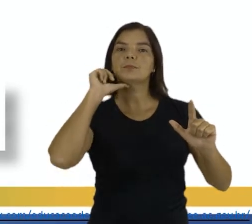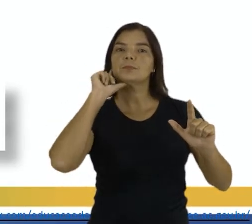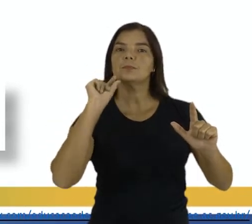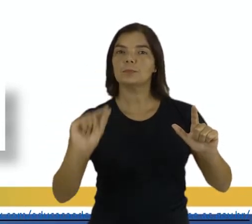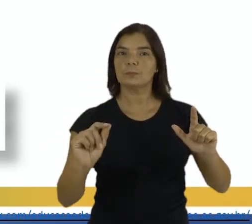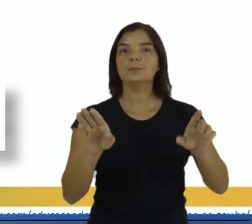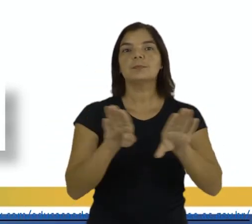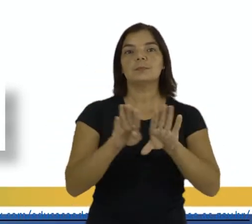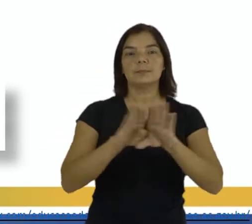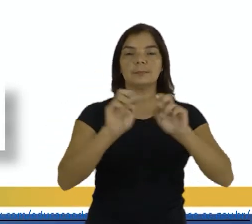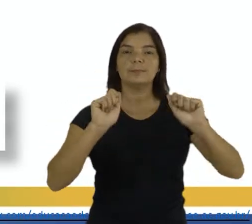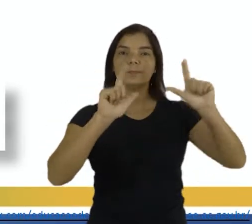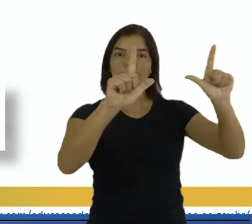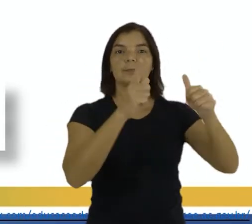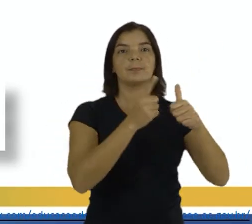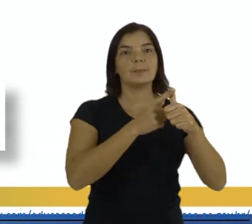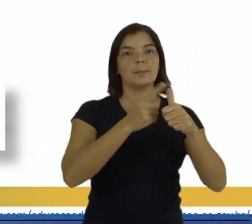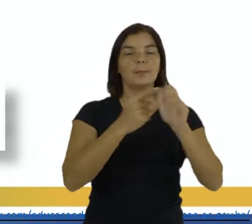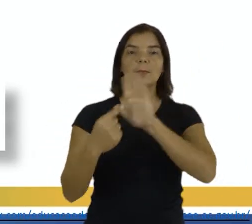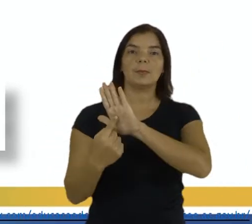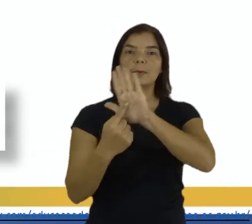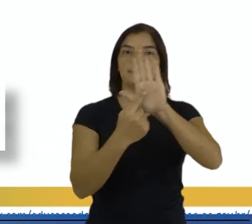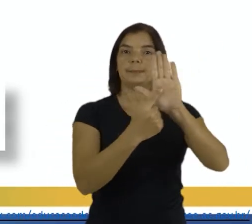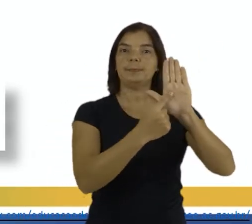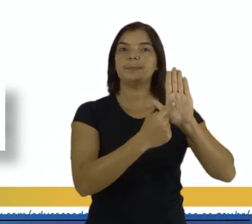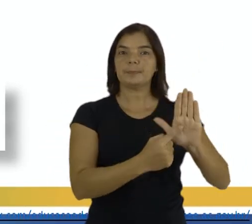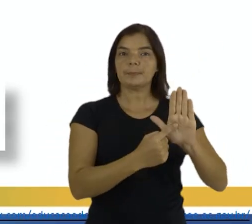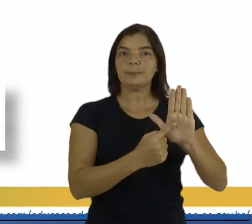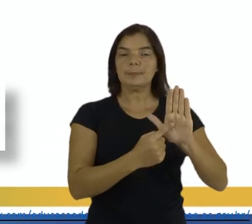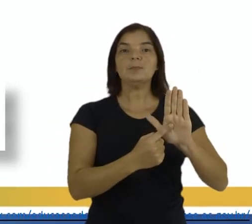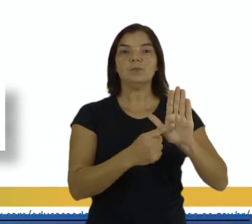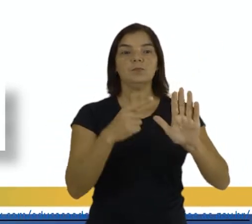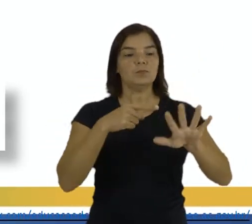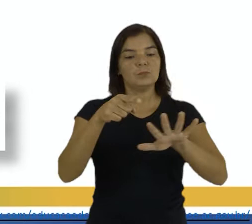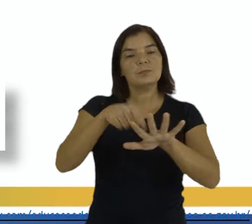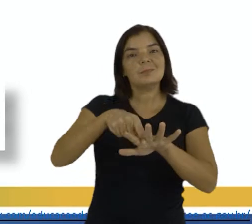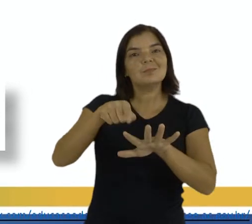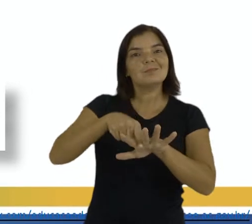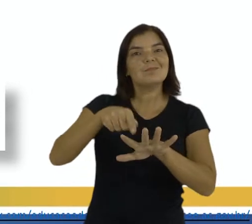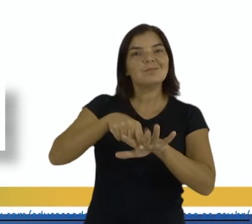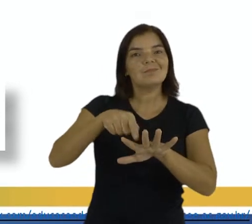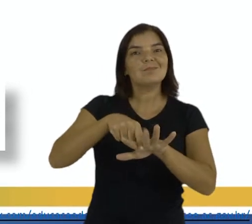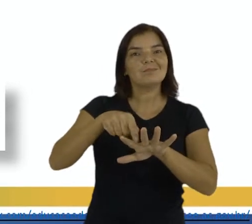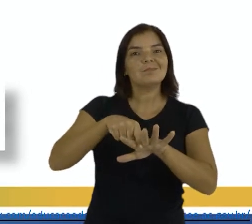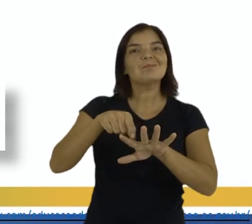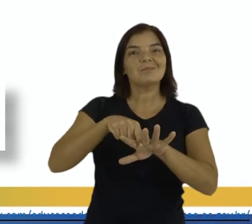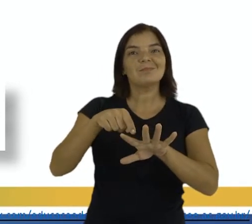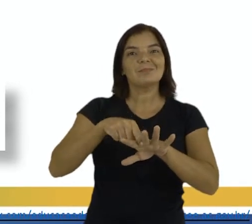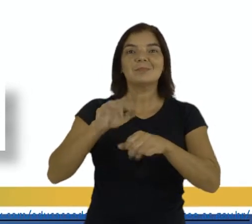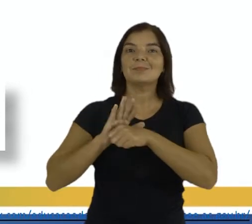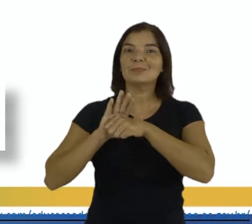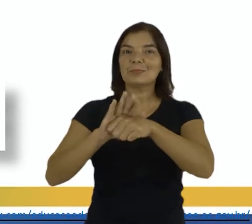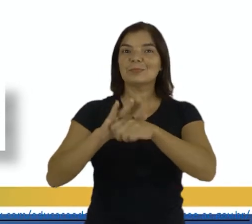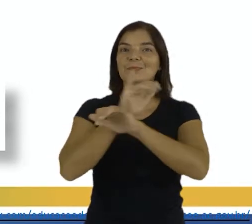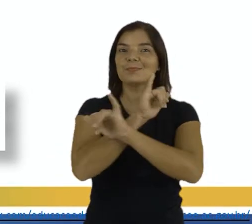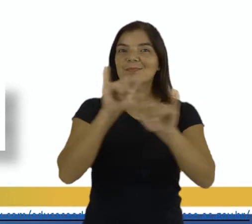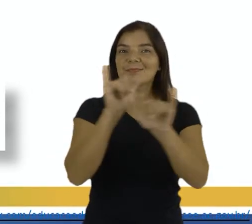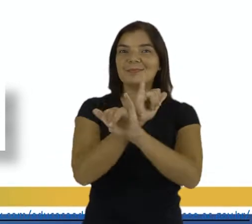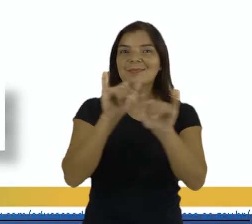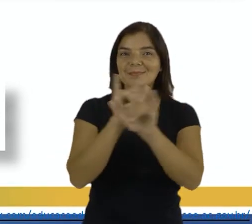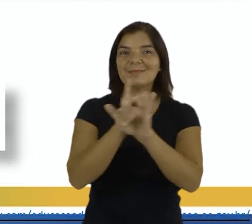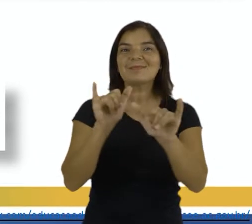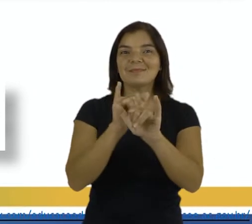está sendo a primeira, a pessoa retratada está com uma sandália havaiana, servindo como recurso publicitário.